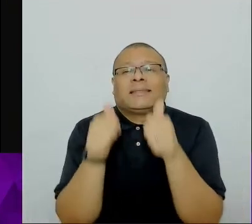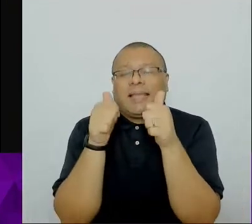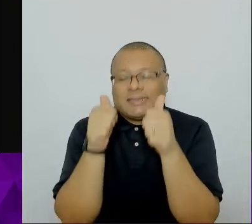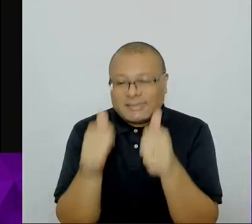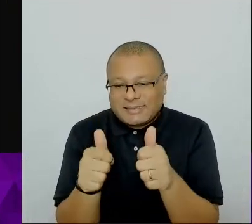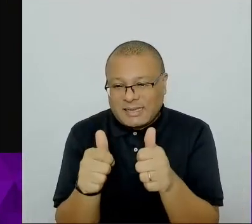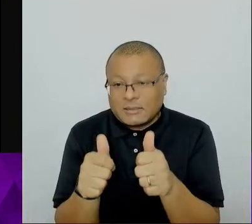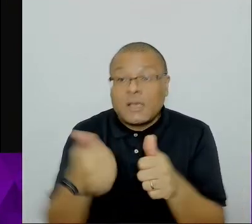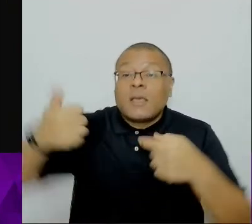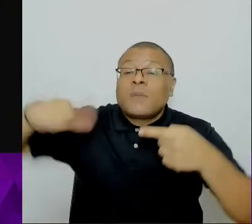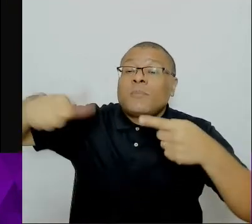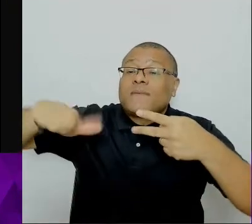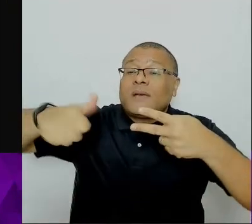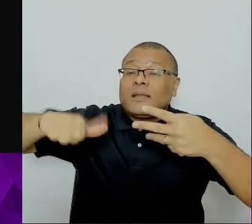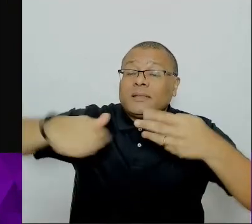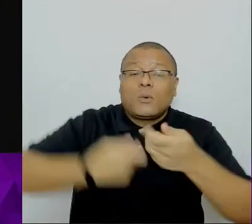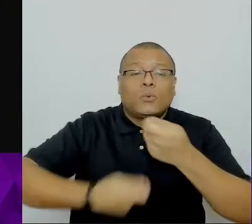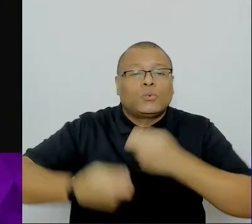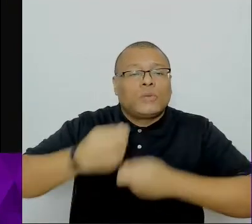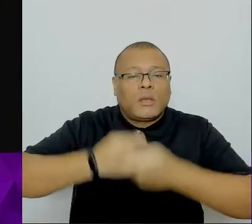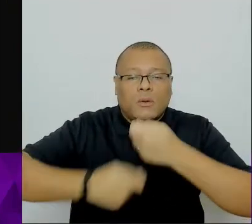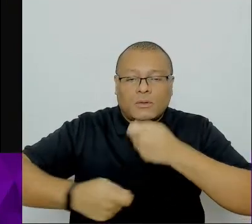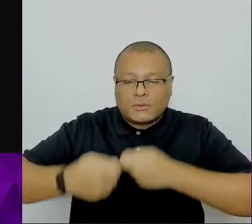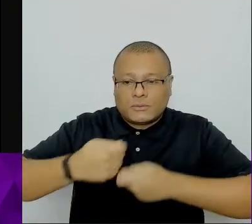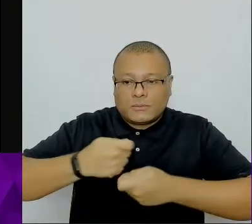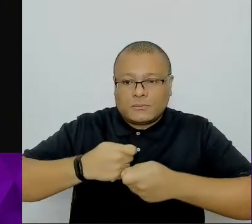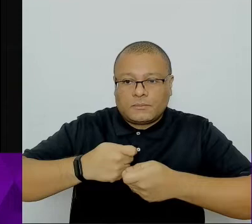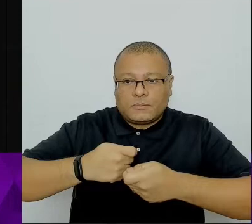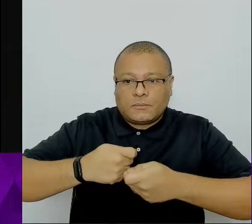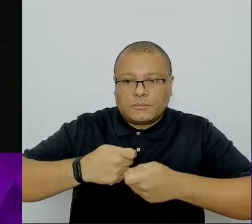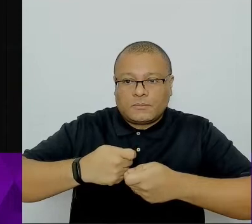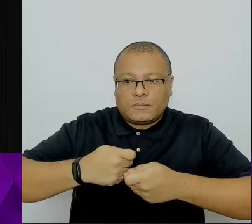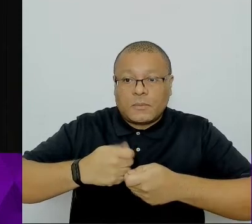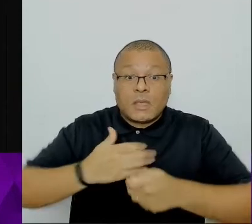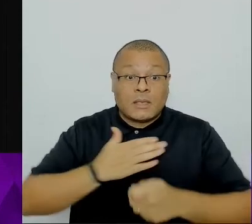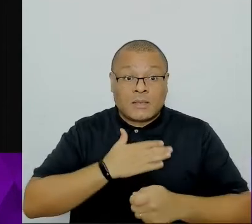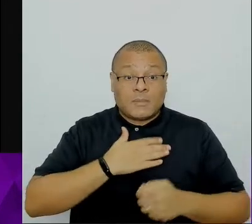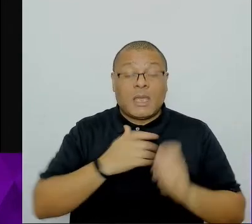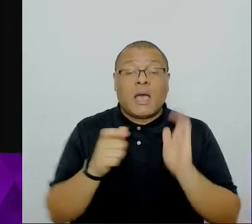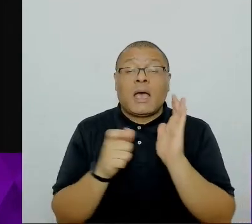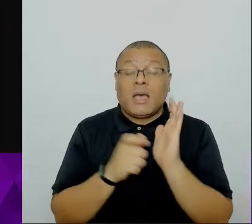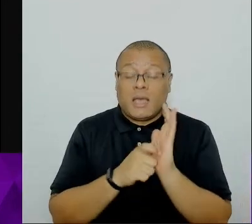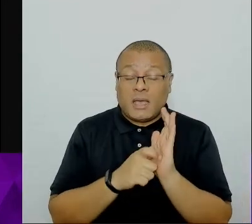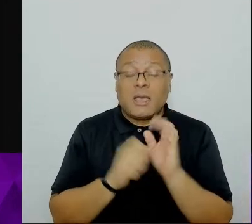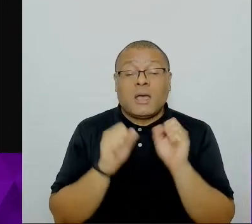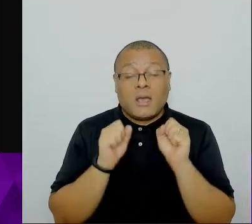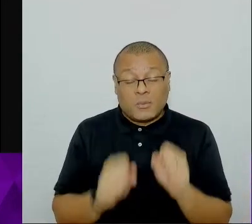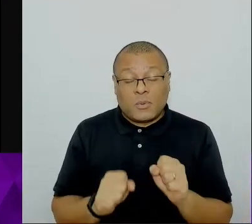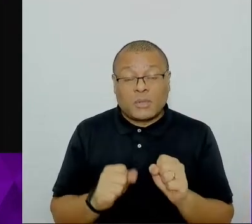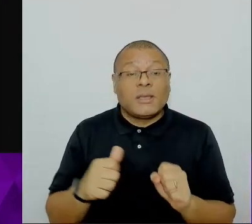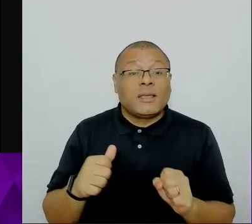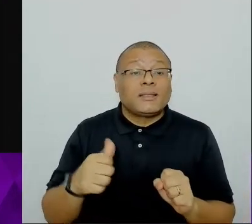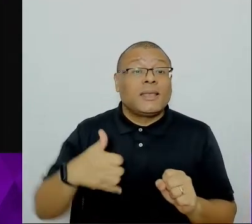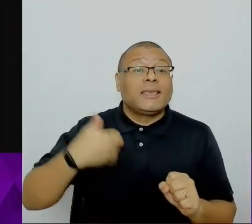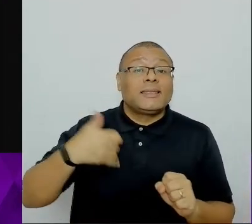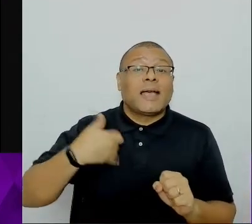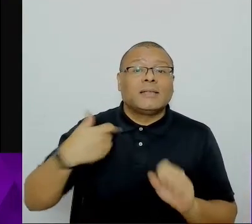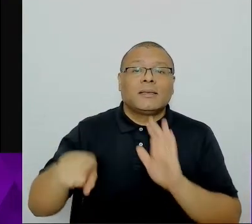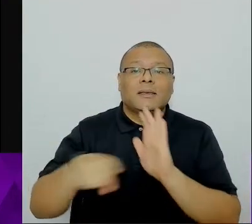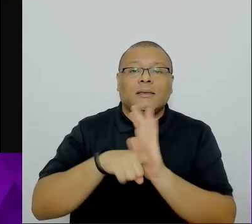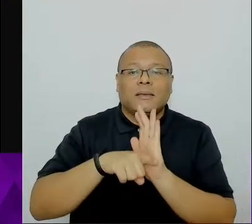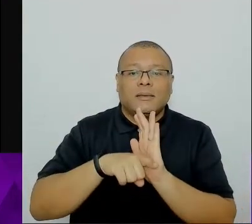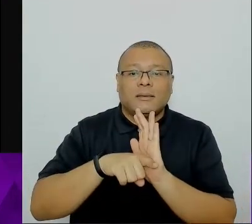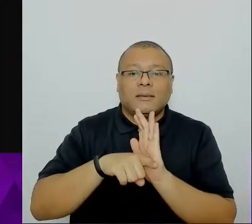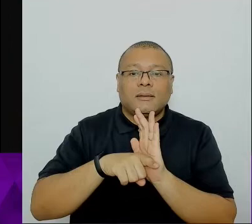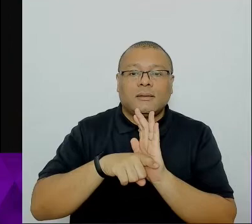uma validação de negócio aqui que está errada. Vamos dizer que na minha aplicação não pode ter idade negativa.